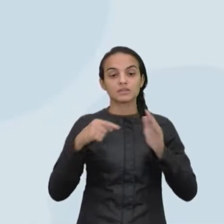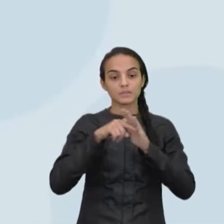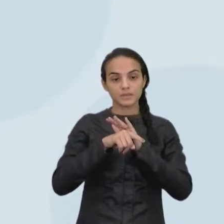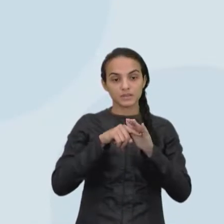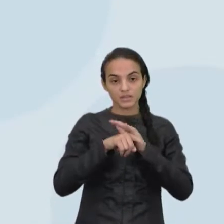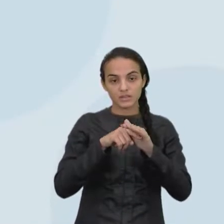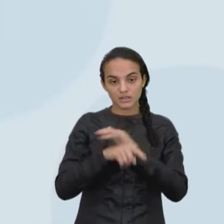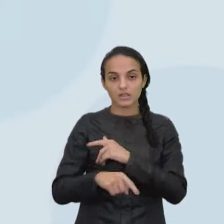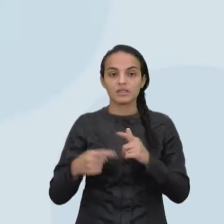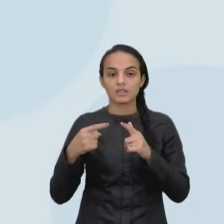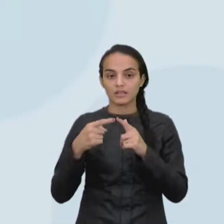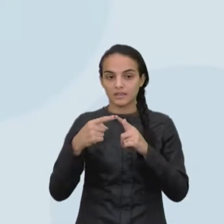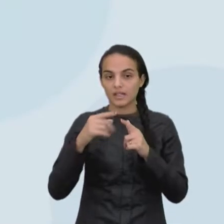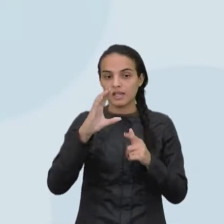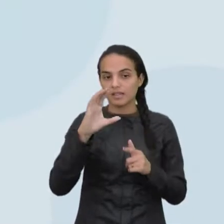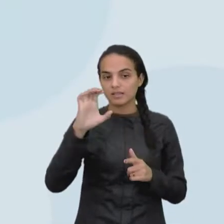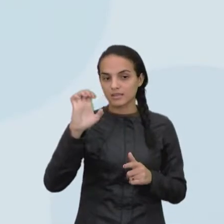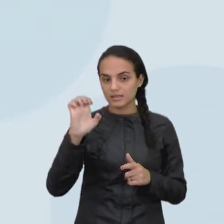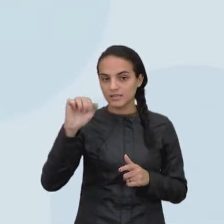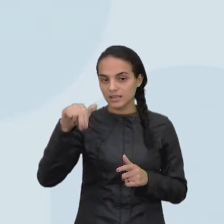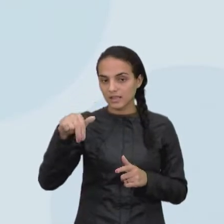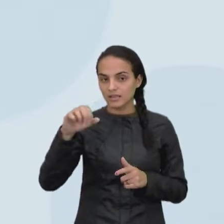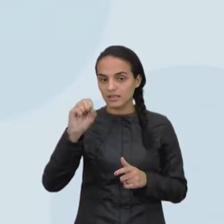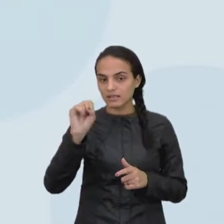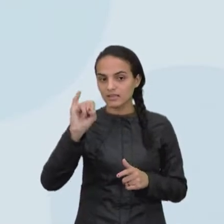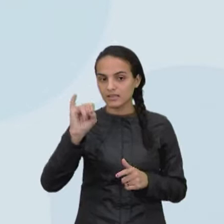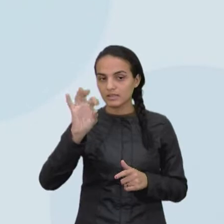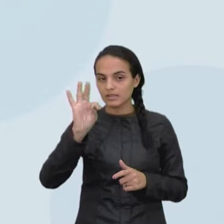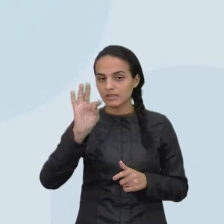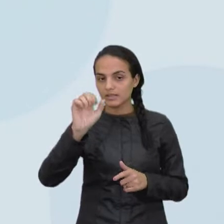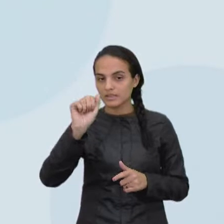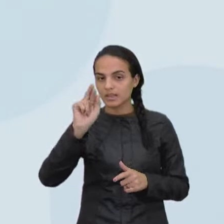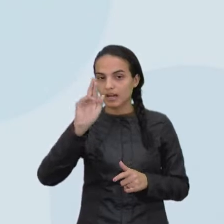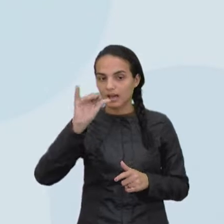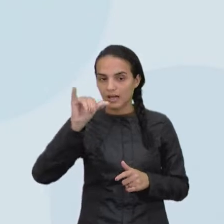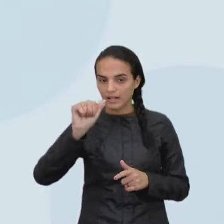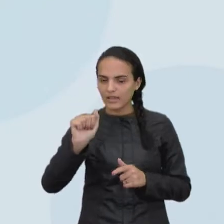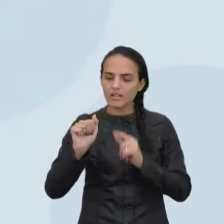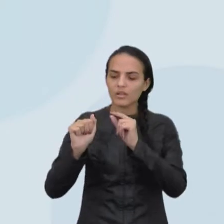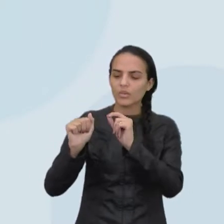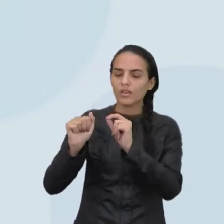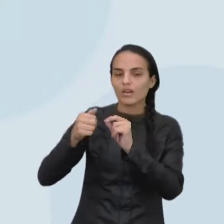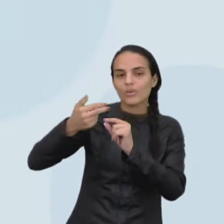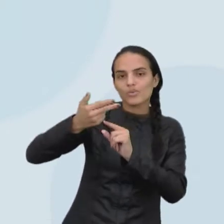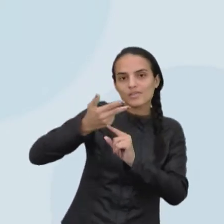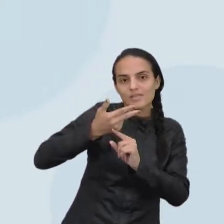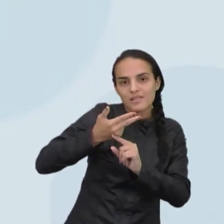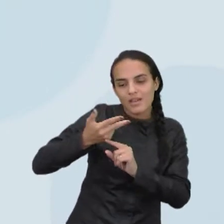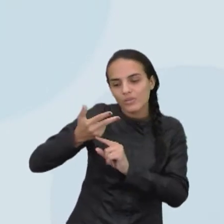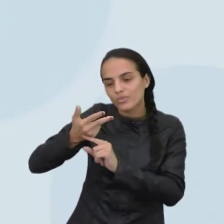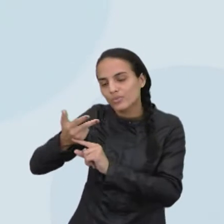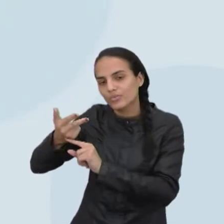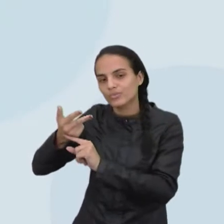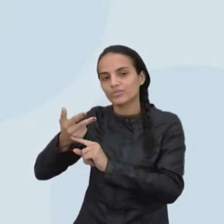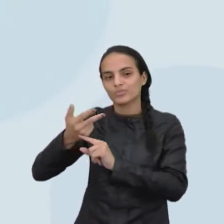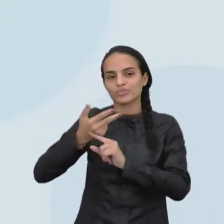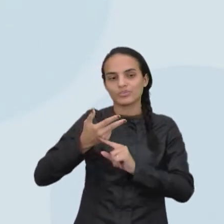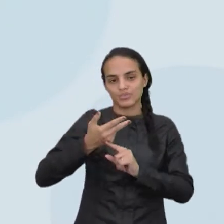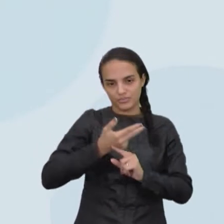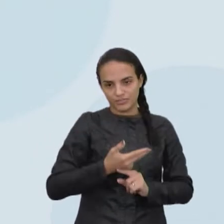gente fala, da censitária e da amostral. Então, aqui nesse slide, a gente está falando primeiro da censitária. Então, censitária tem a ver